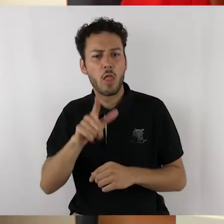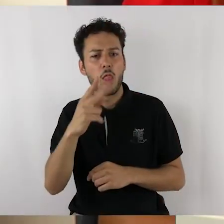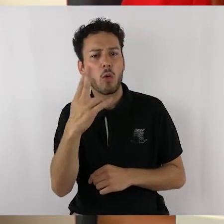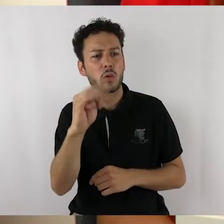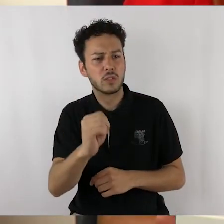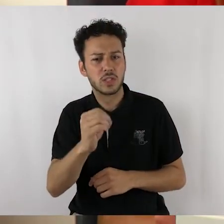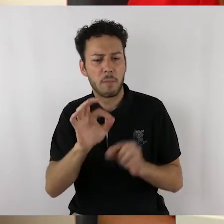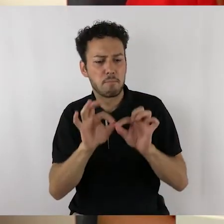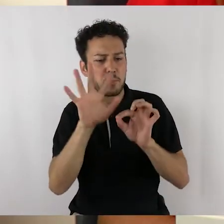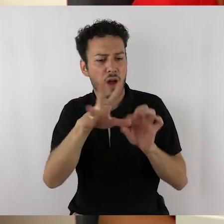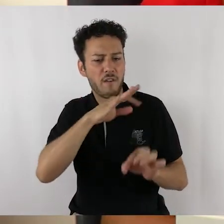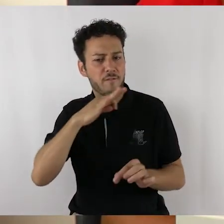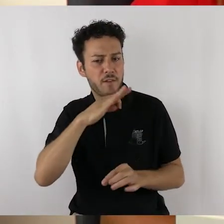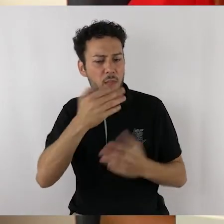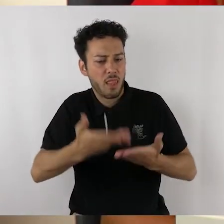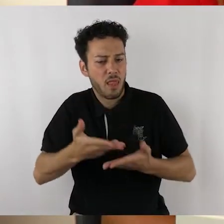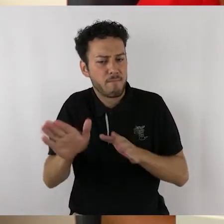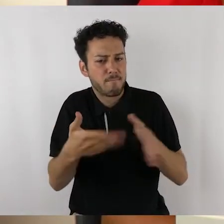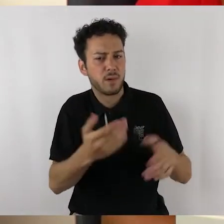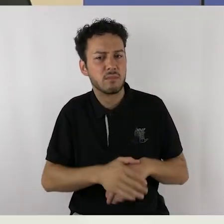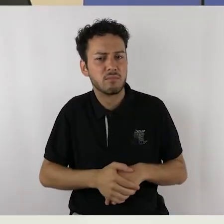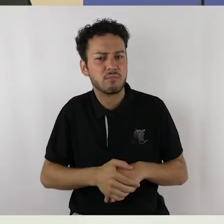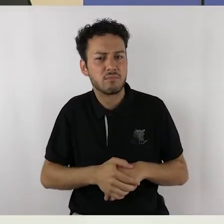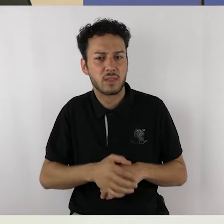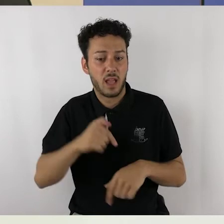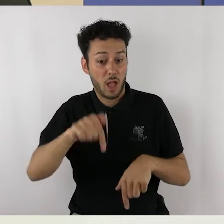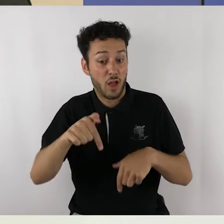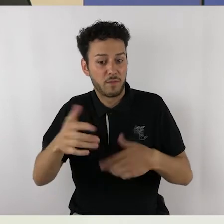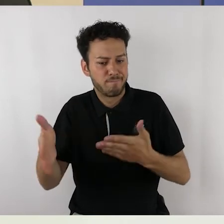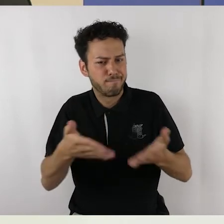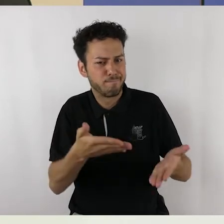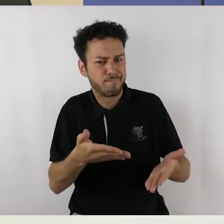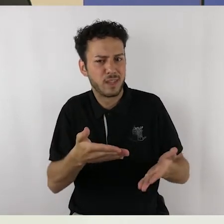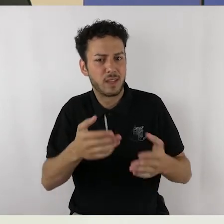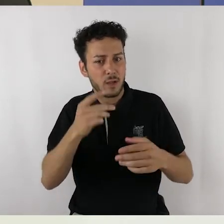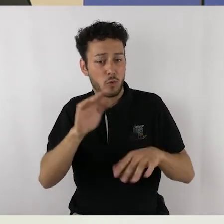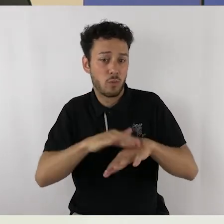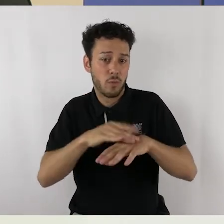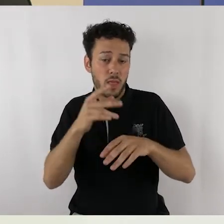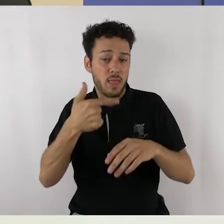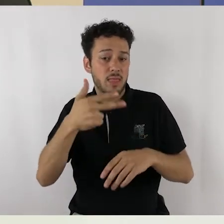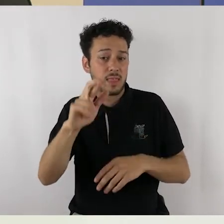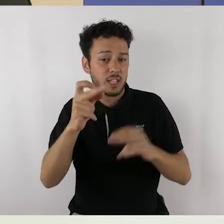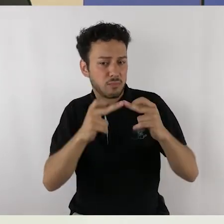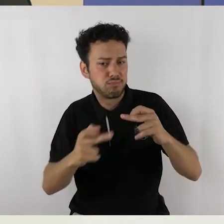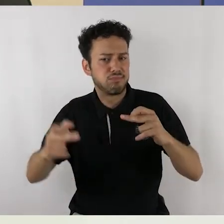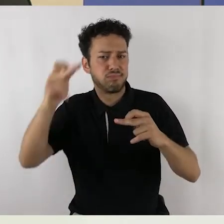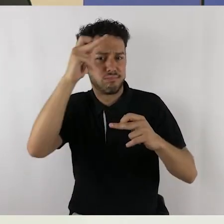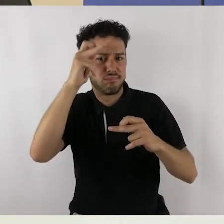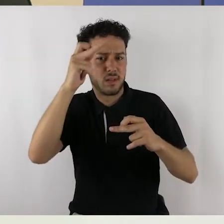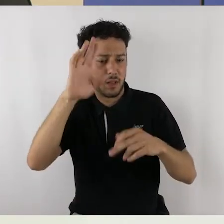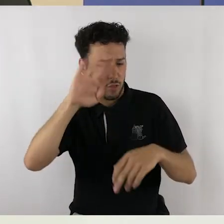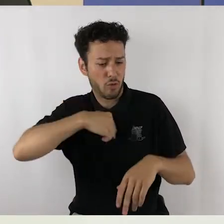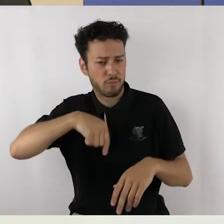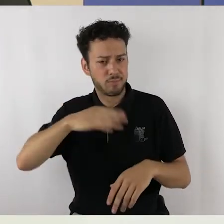visível Então o que é que recomendaria as famílias nesta fase é nesta fase das subidas de taxa